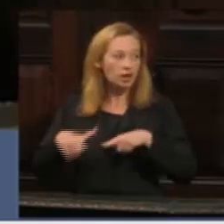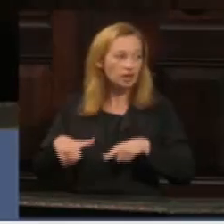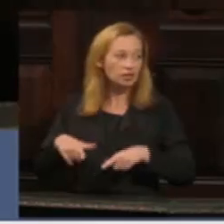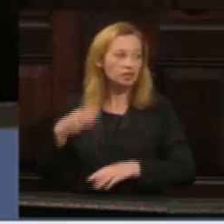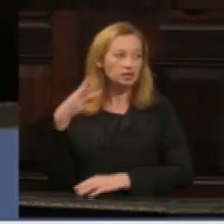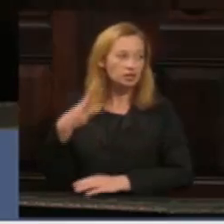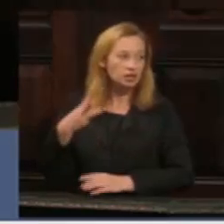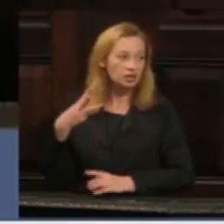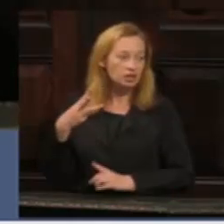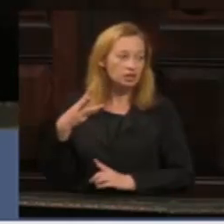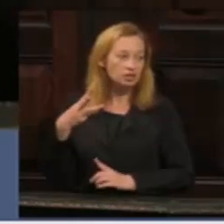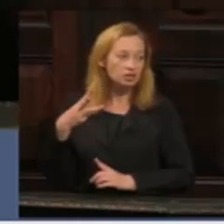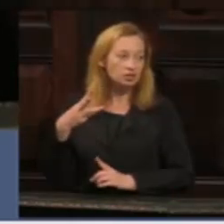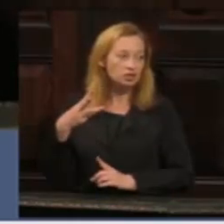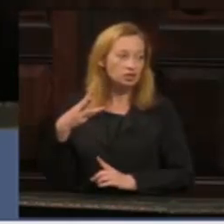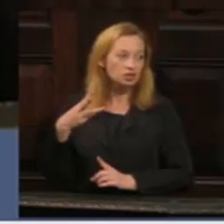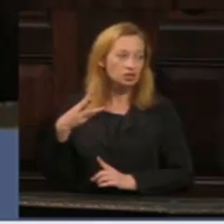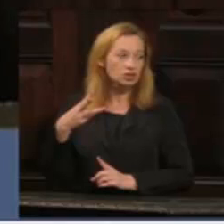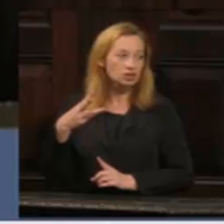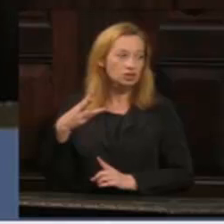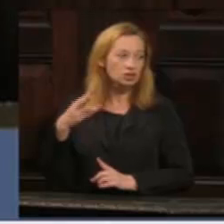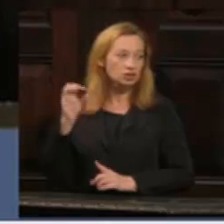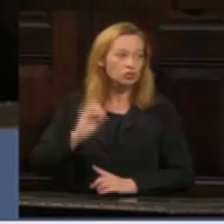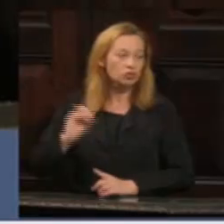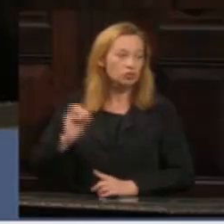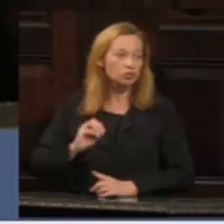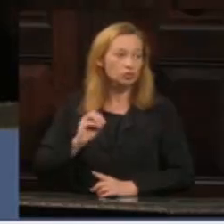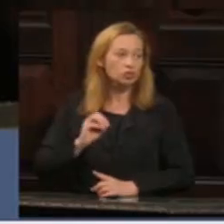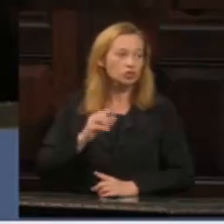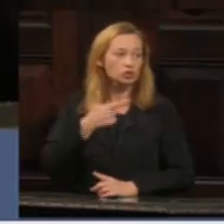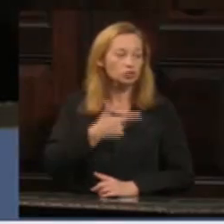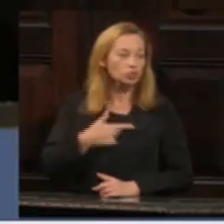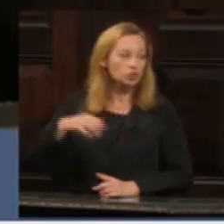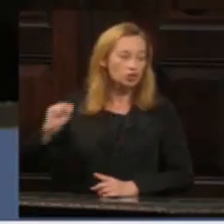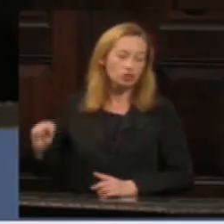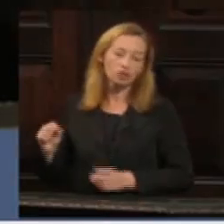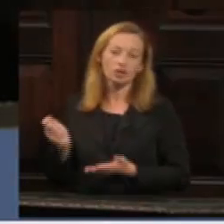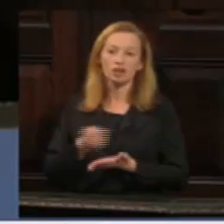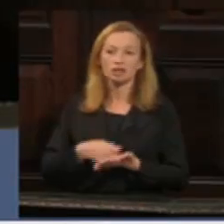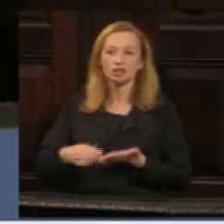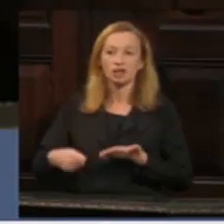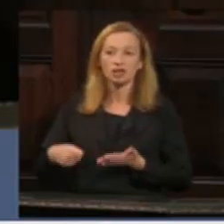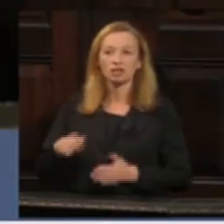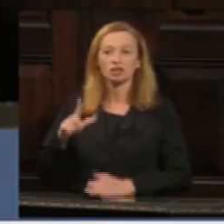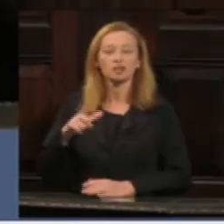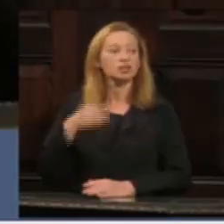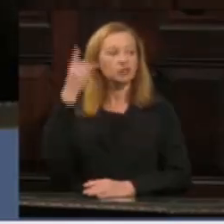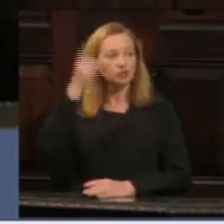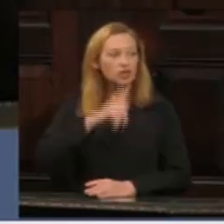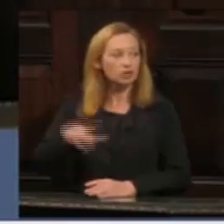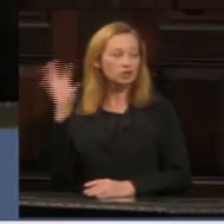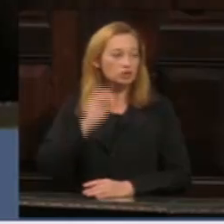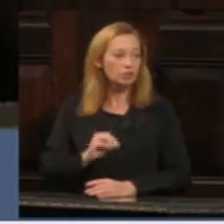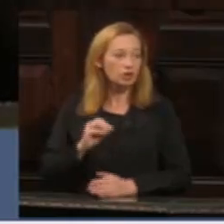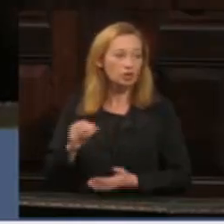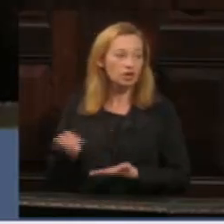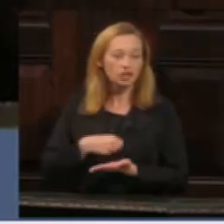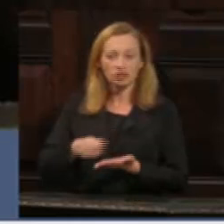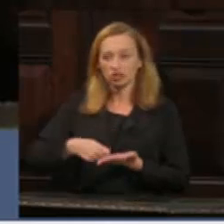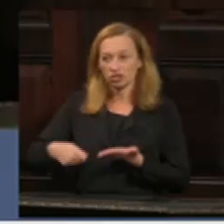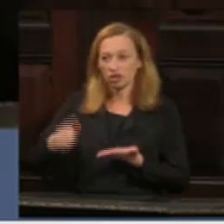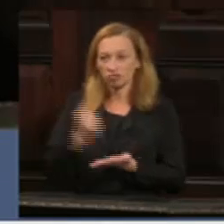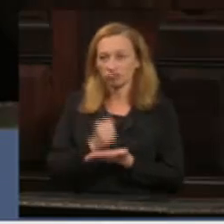de outubro de 2018, assinado o deputado Luiz Paulo, registrado em cartório do